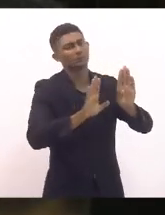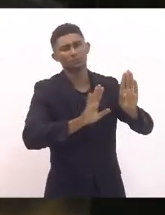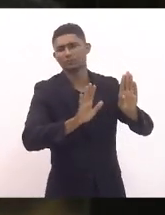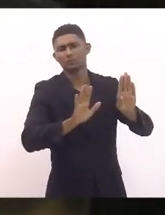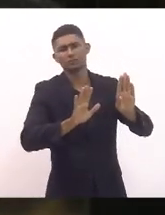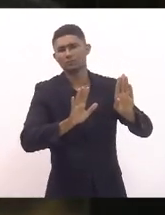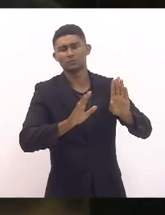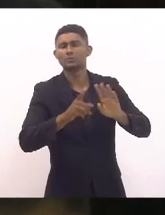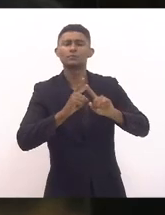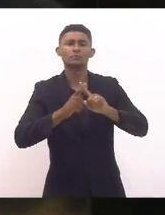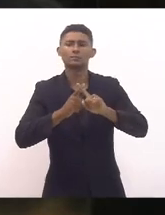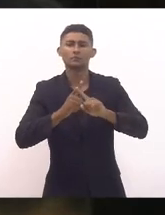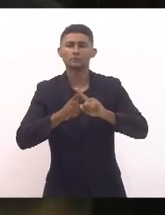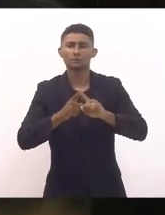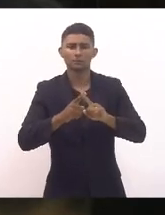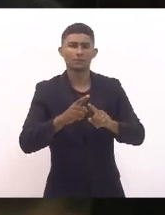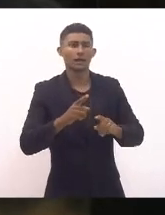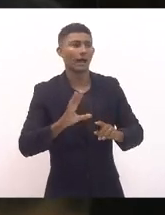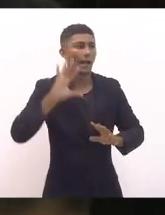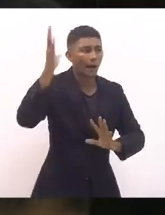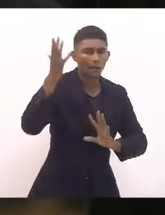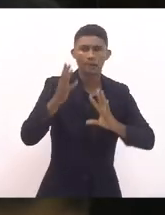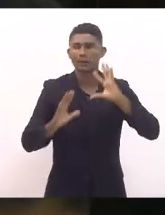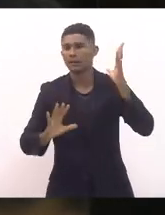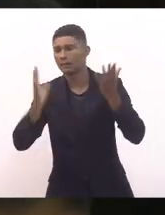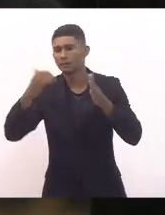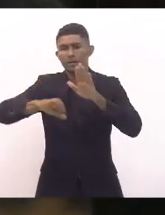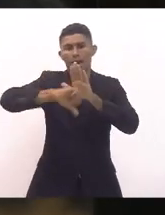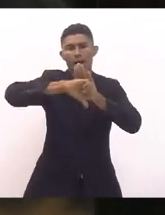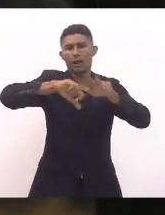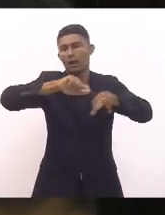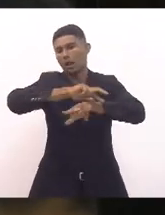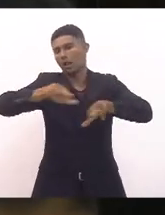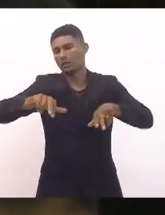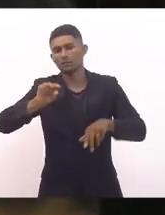para o atendimento dessas ocorrências. Recentemente, eu recebi